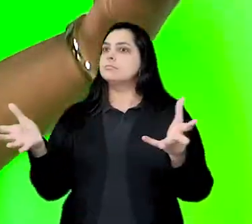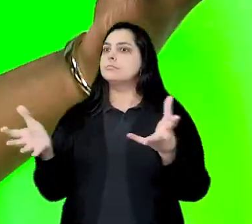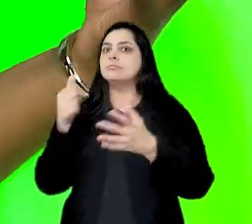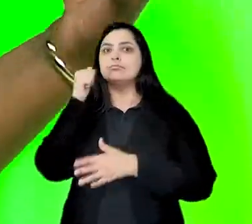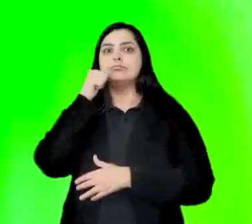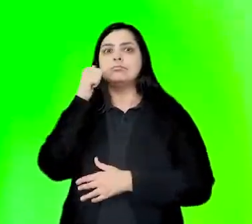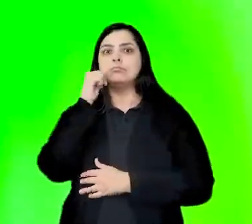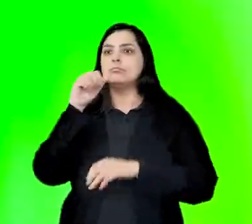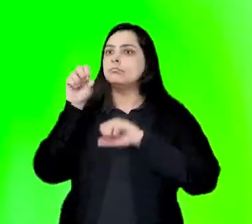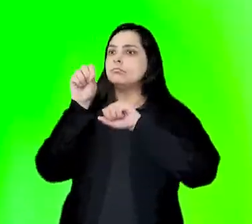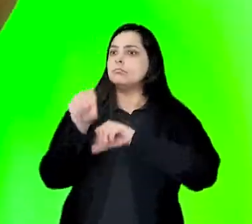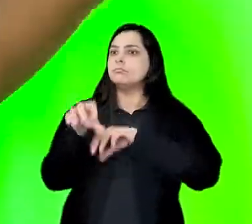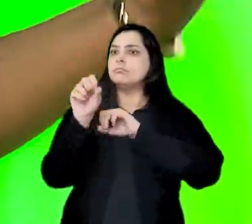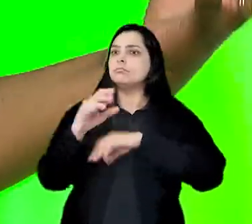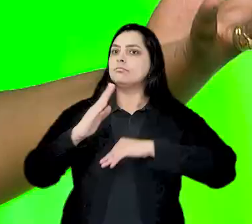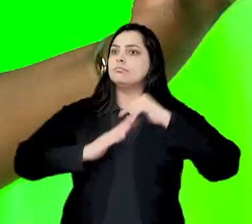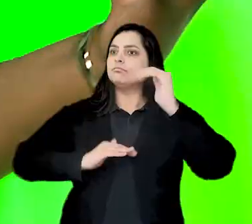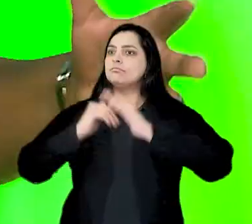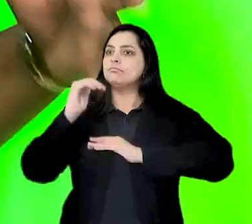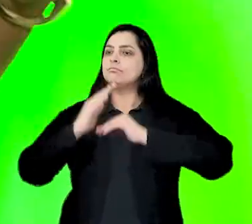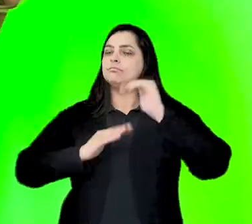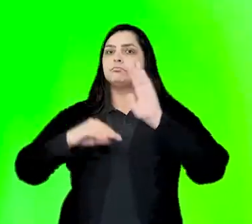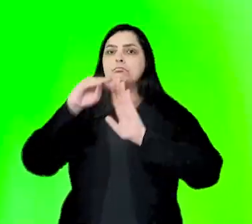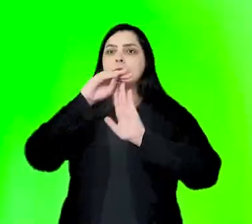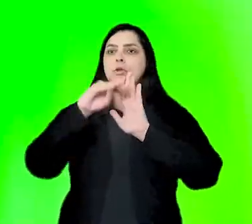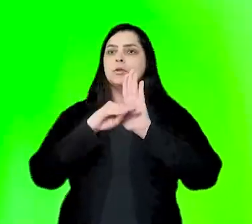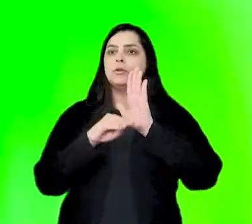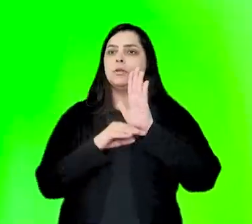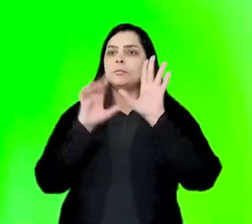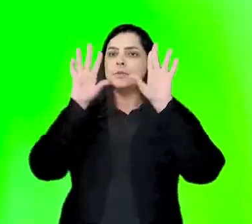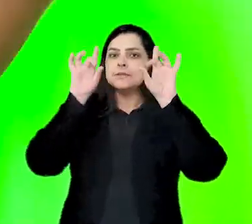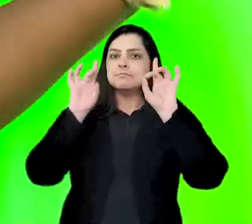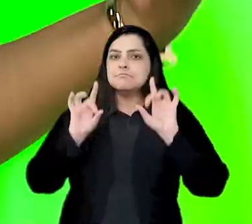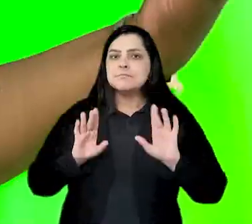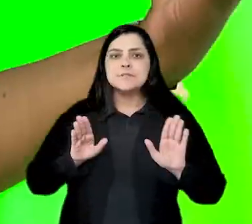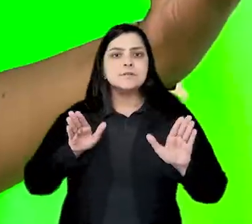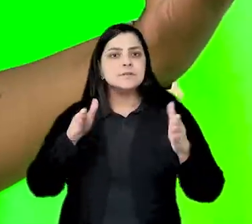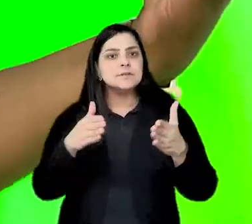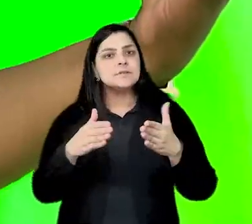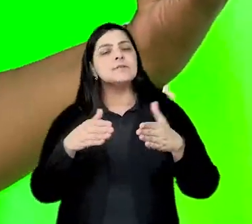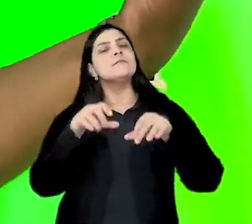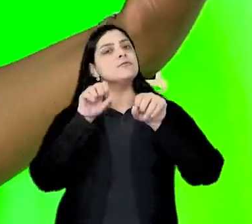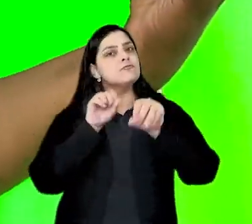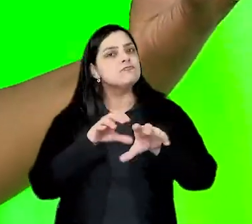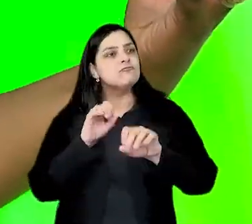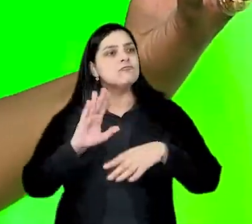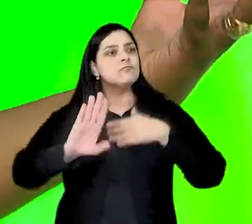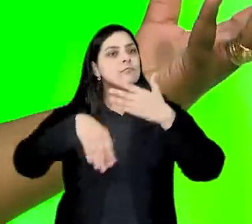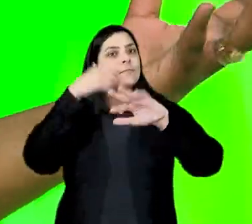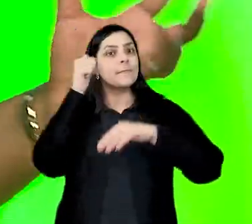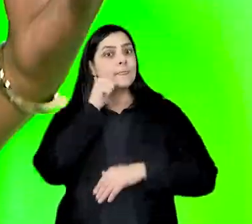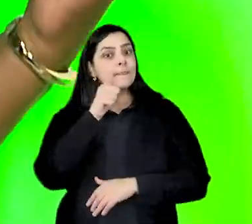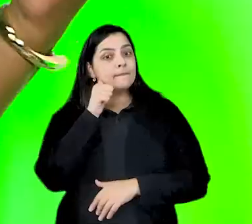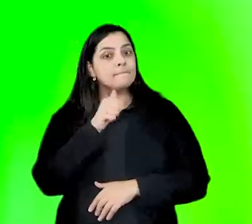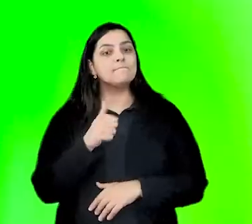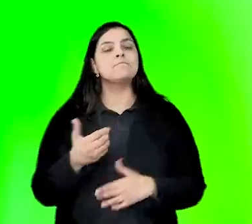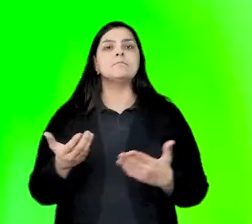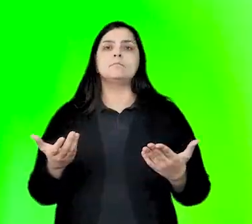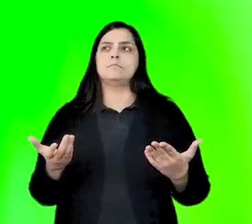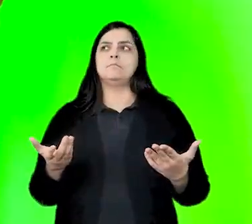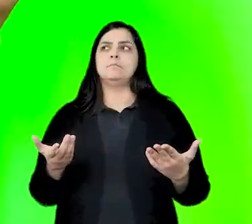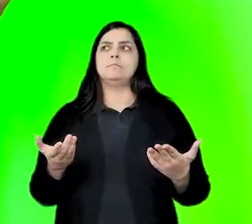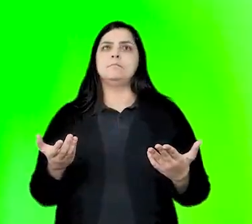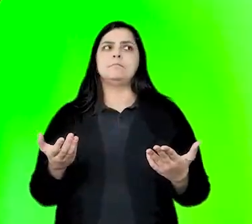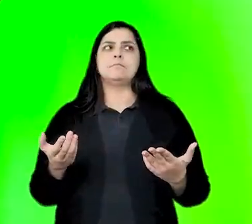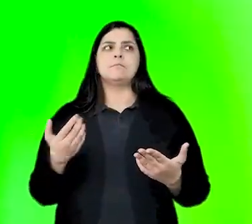a mulher, que capacita a mulher, que tem programas específicos para qualificação e ascensão da mulher, ela, no